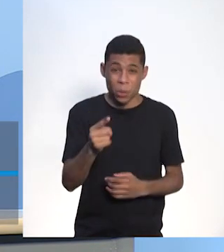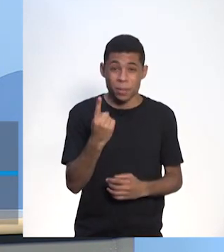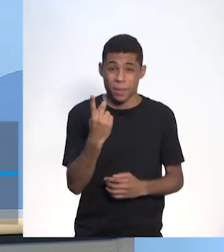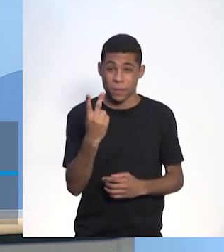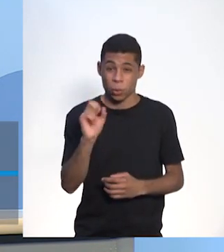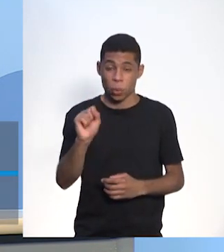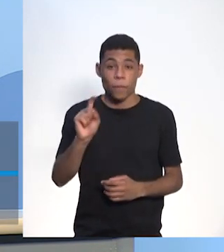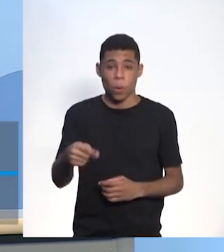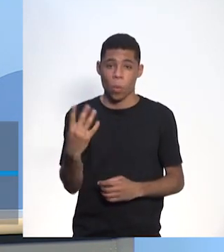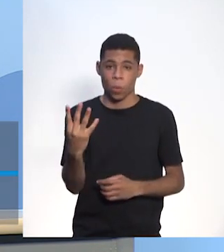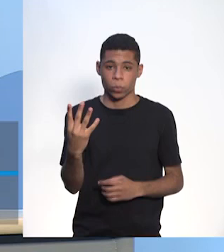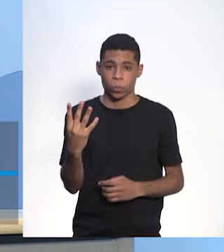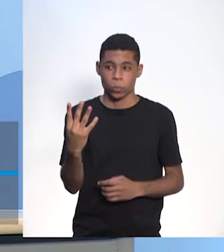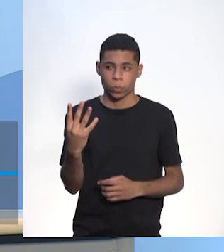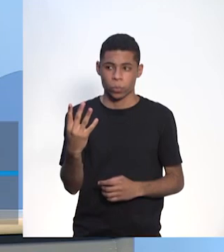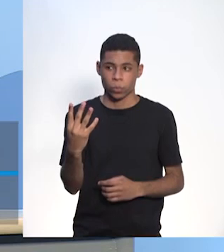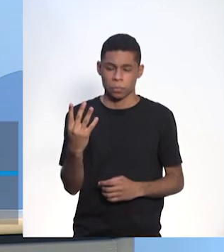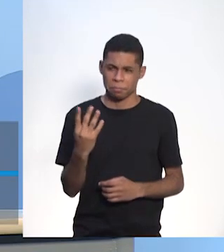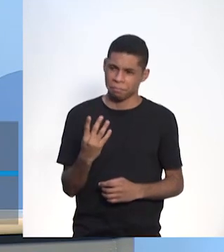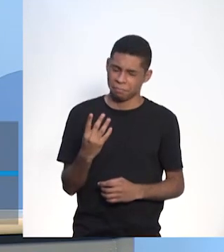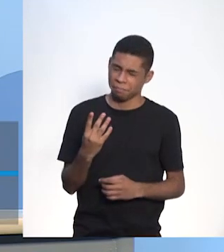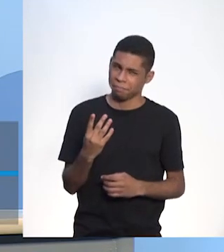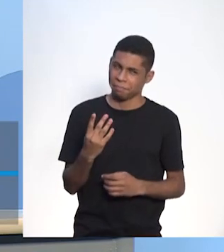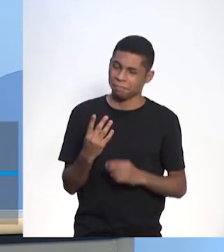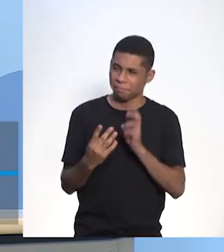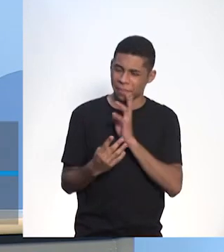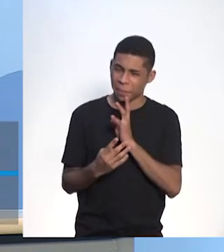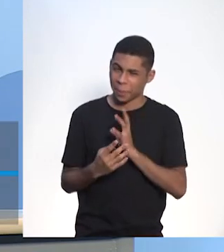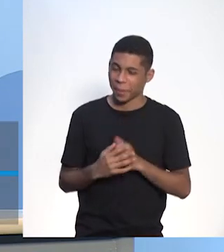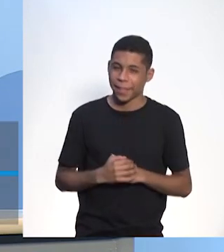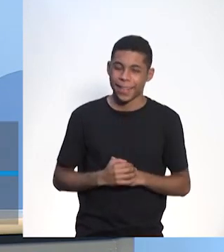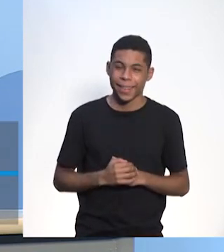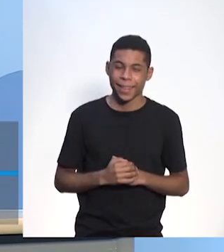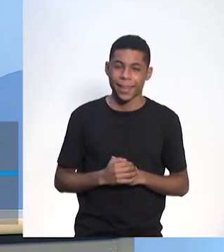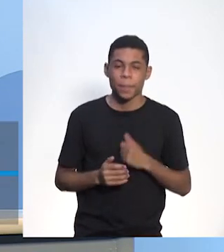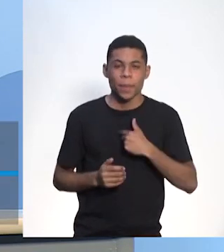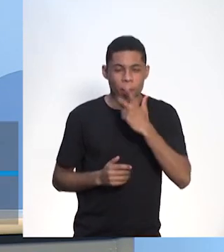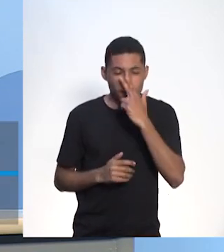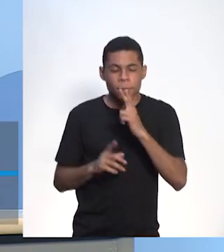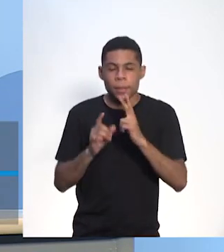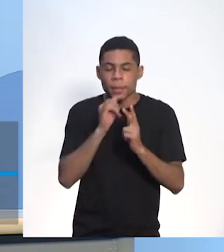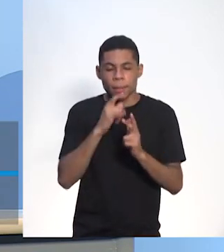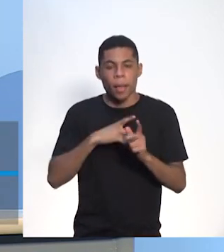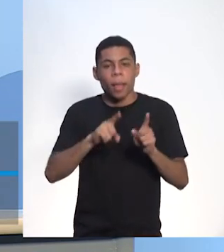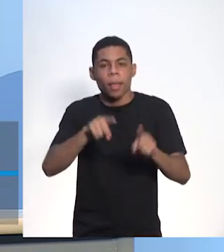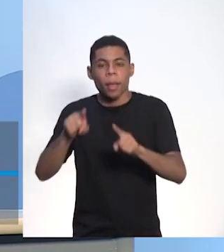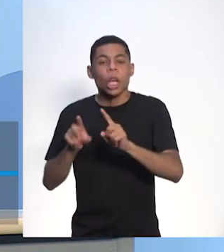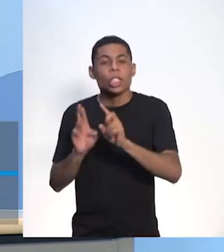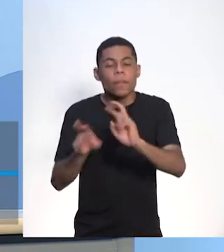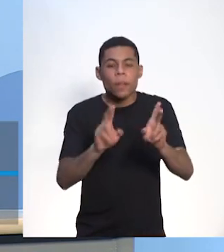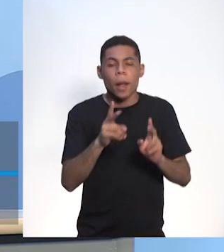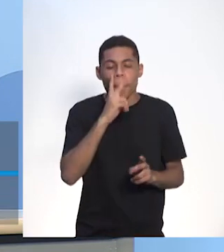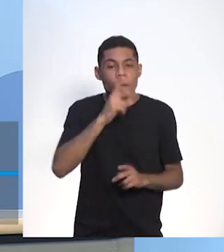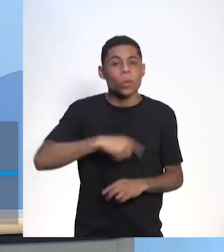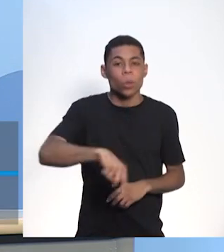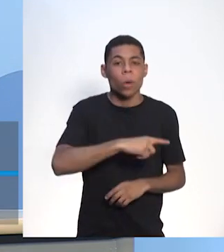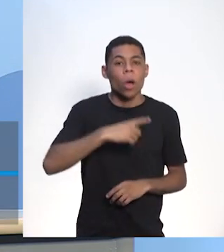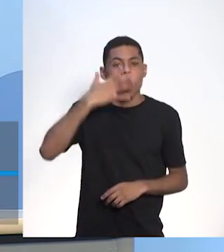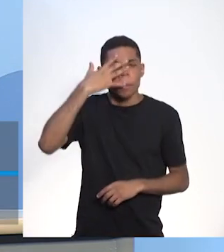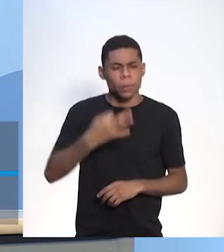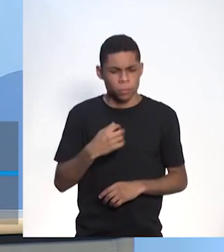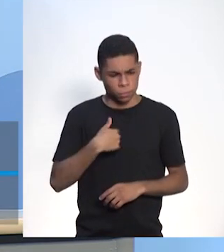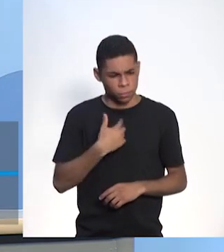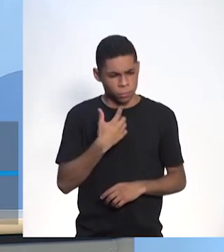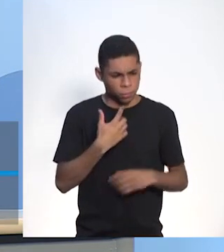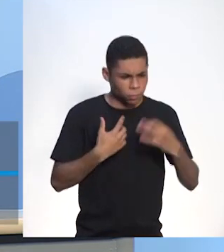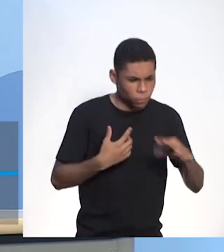1.128,4. Ô, louco. É. Que bacana. Exato. Então, assim, eu acho que as diferenças nos ajudam Sim. a compreender aonde eu acertei e É. aonde